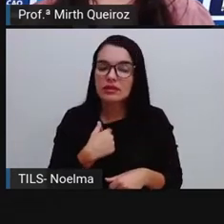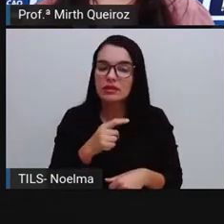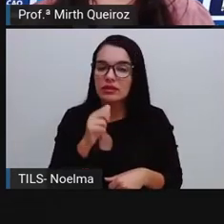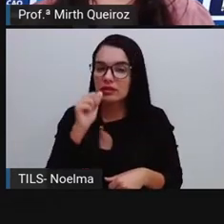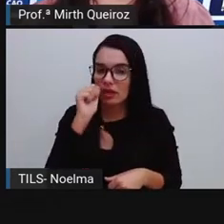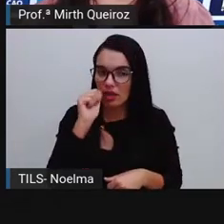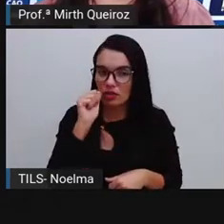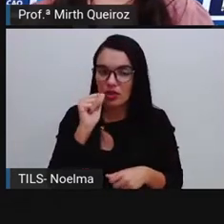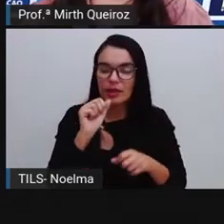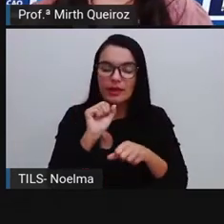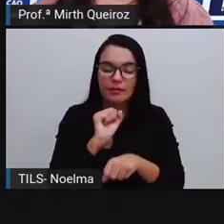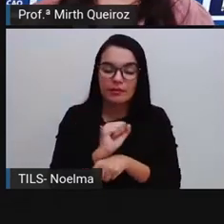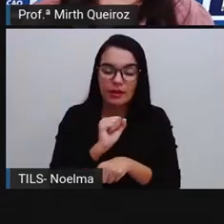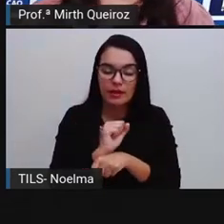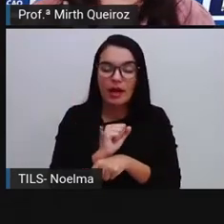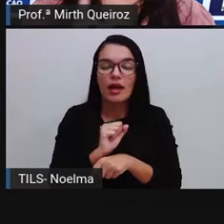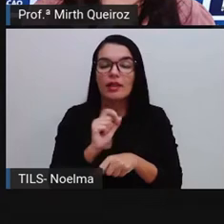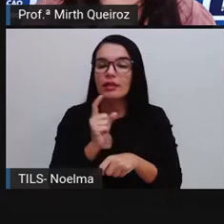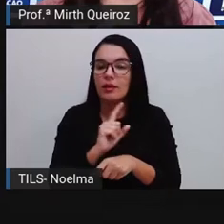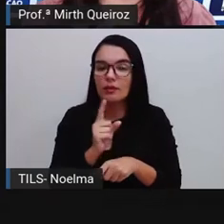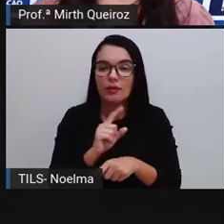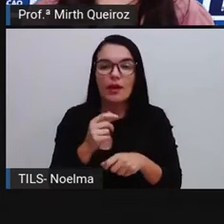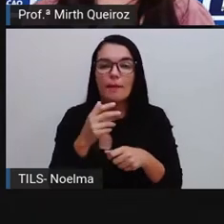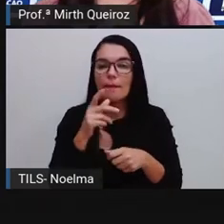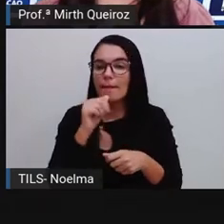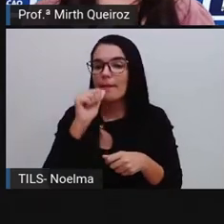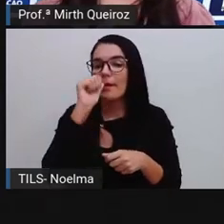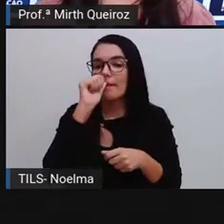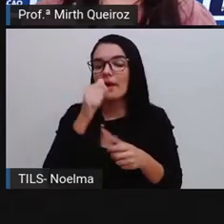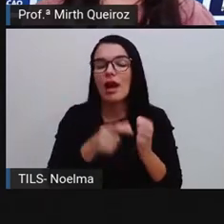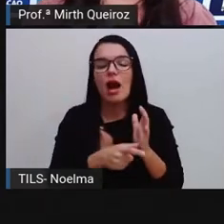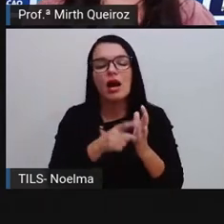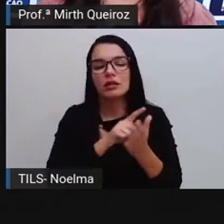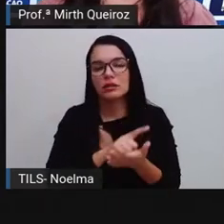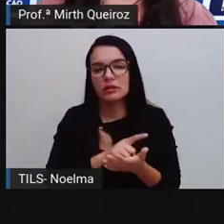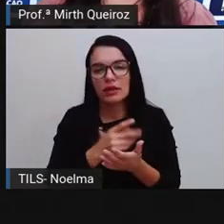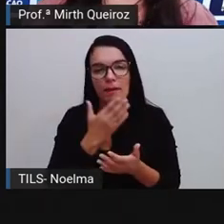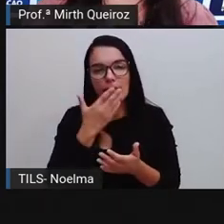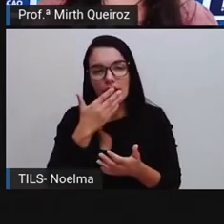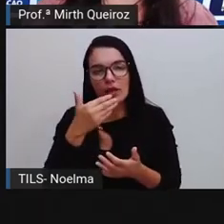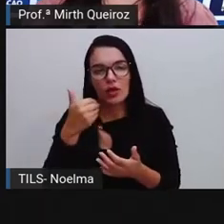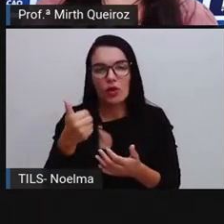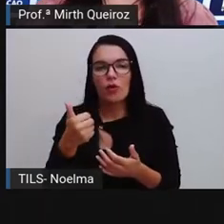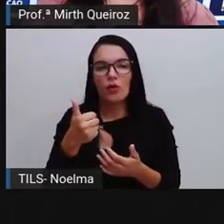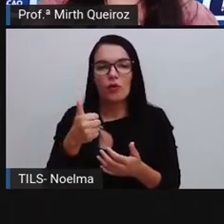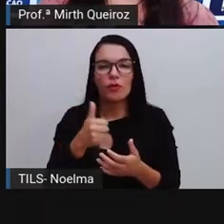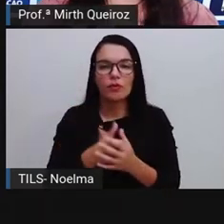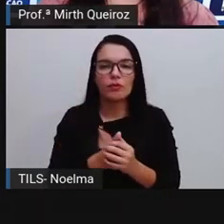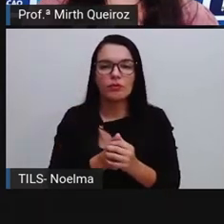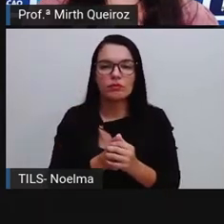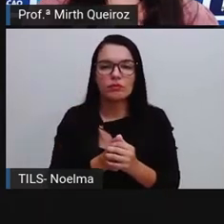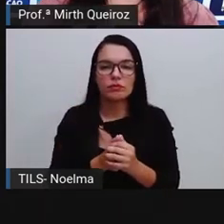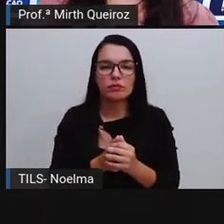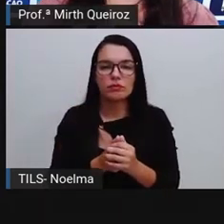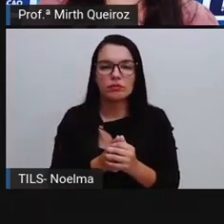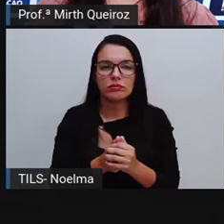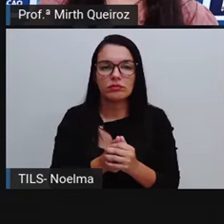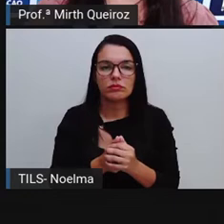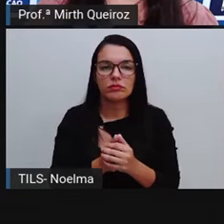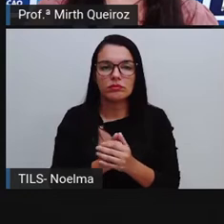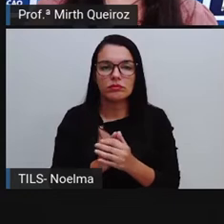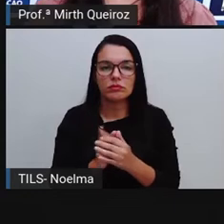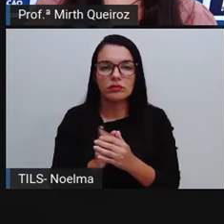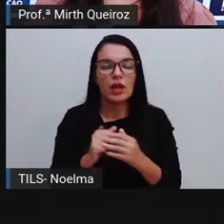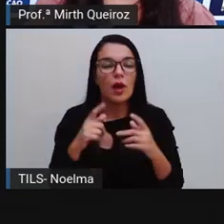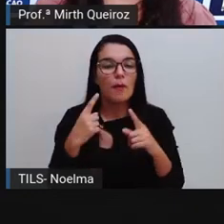que a nossa célula está desidratada. Então, a gente não pode esperar as nossas células ficarem